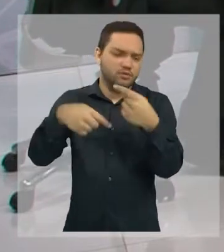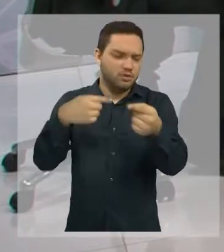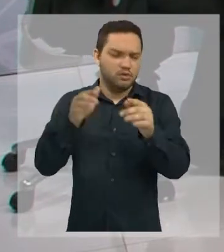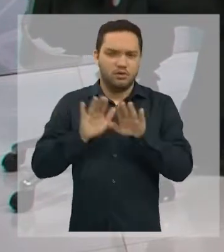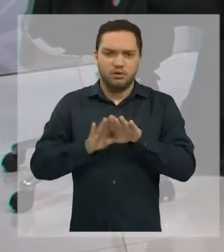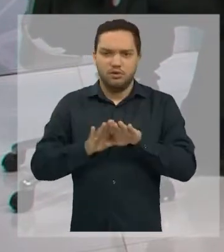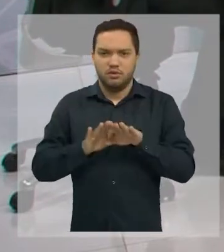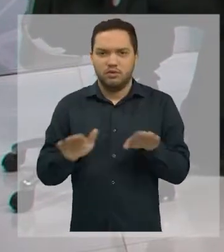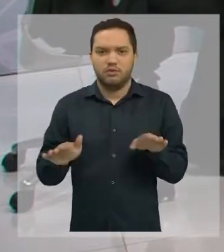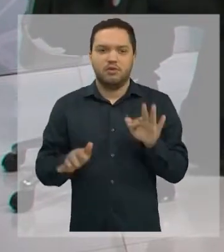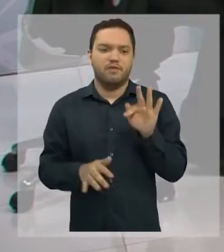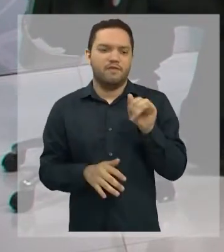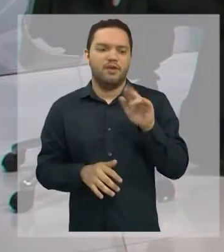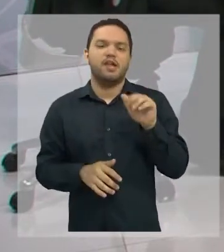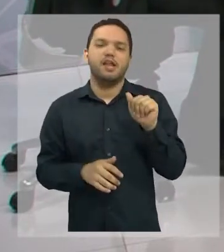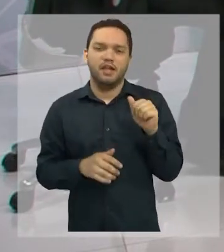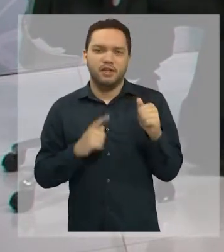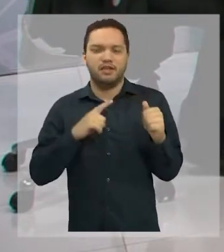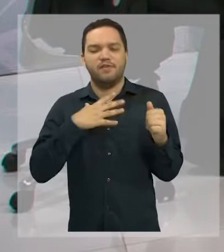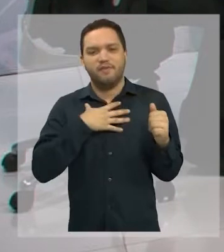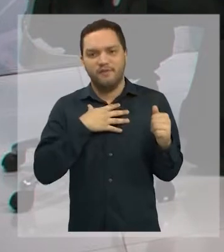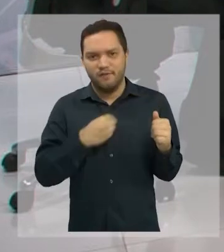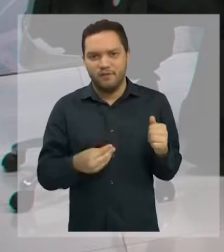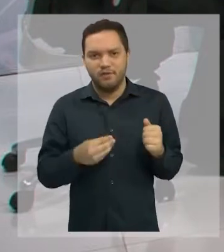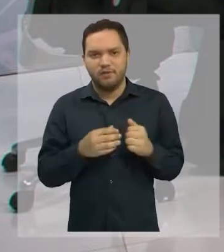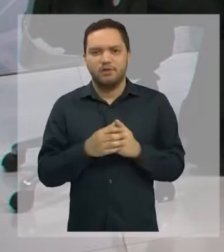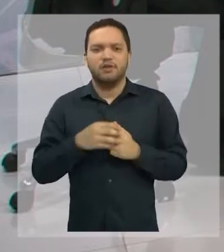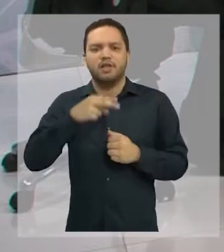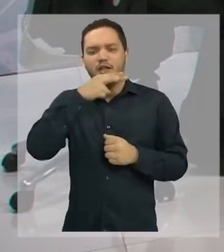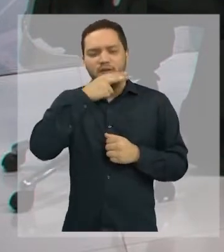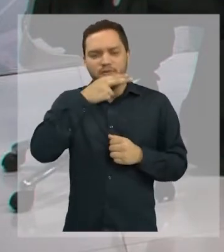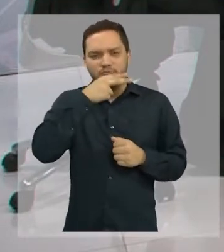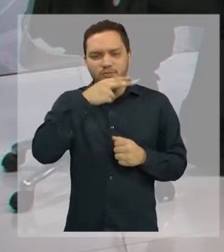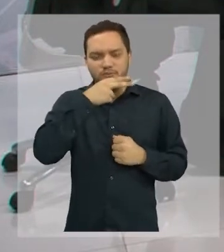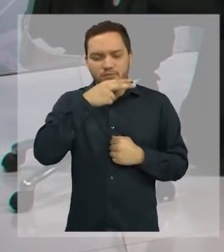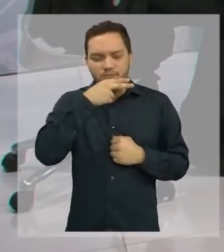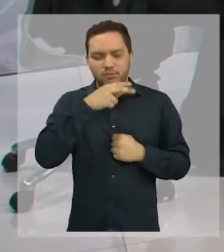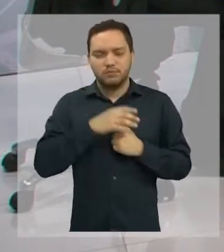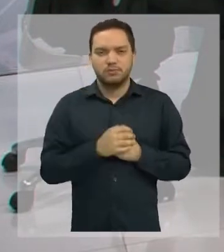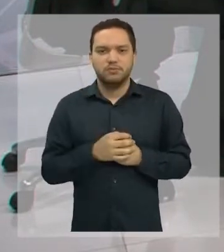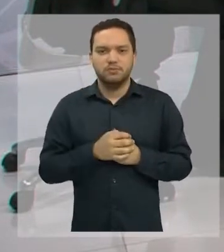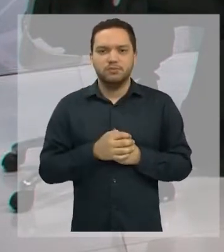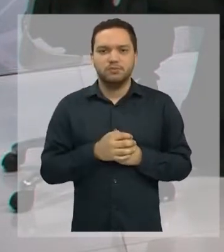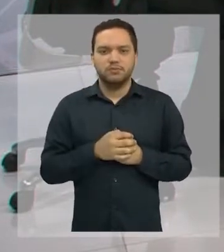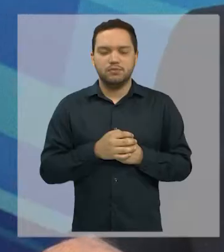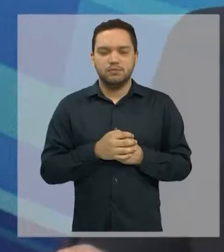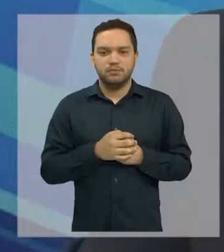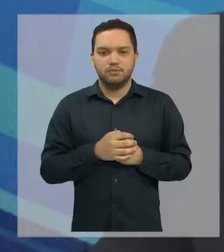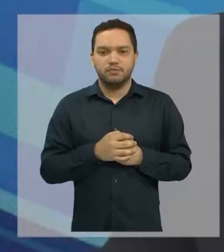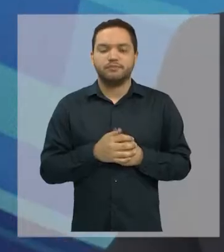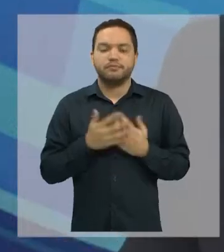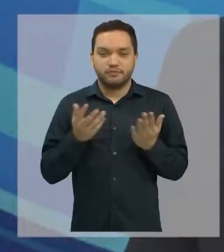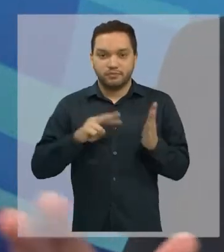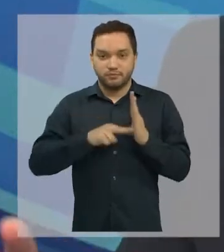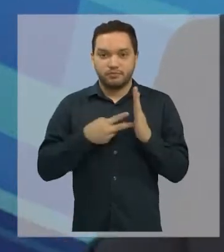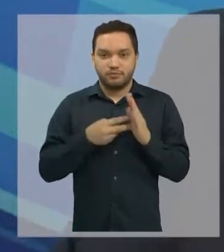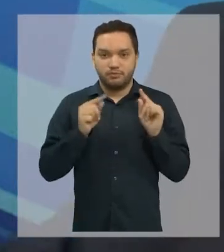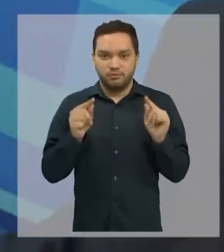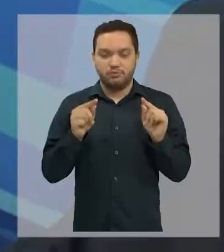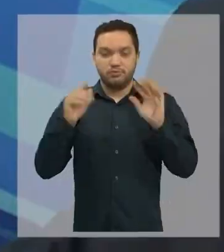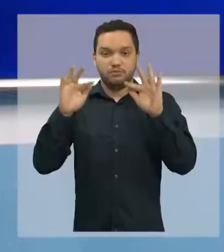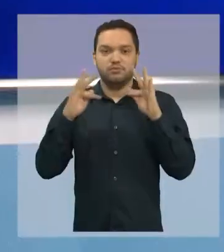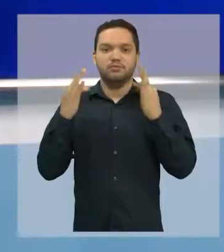fulano é filho de outro ator, a Fernanda Montenegro tem filho, não sei se já tem neto, Você quer, então, dizer que